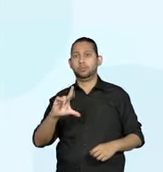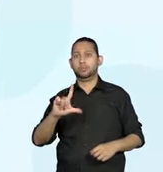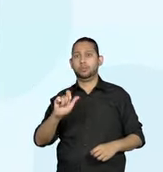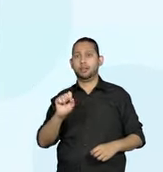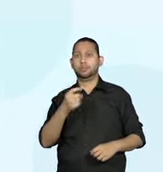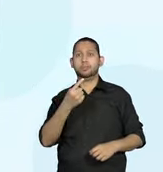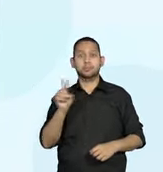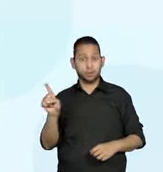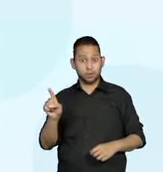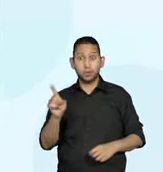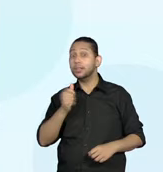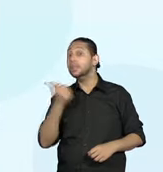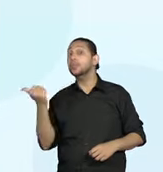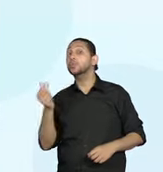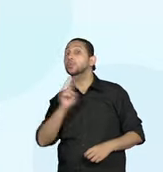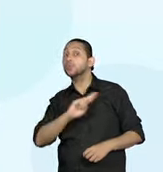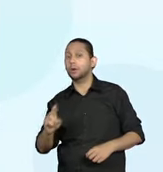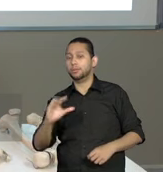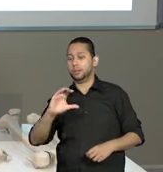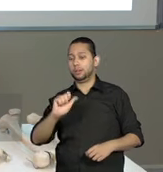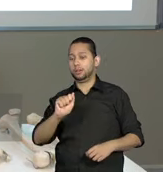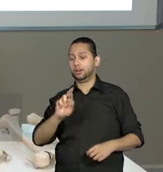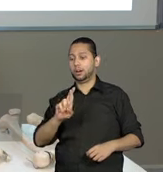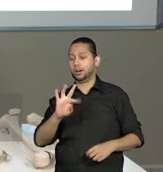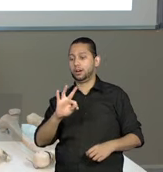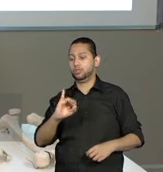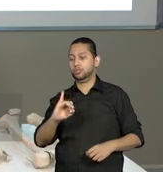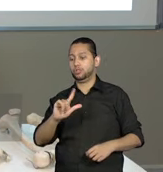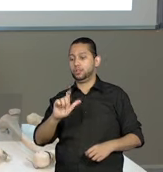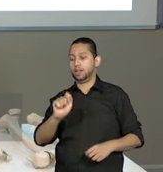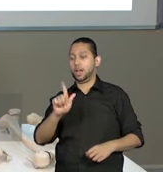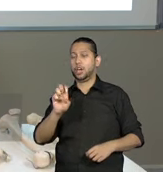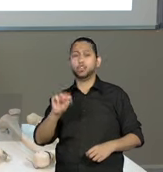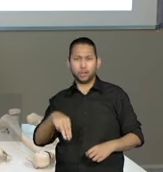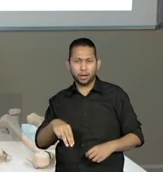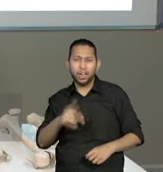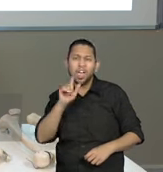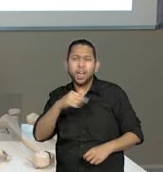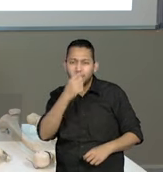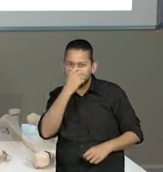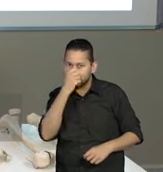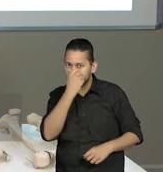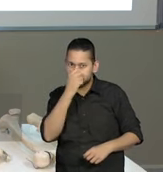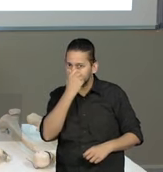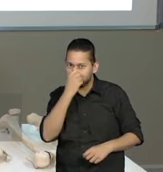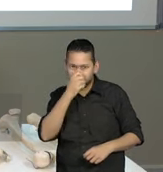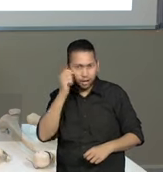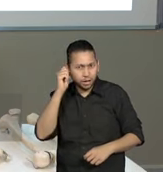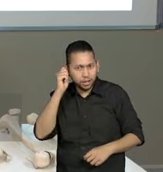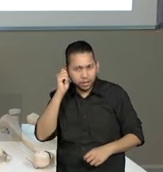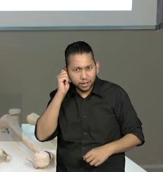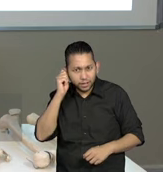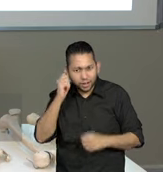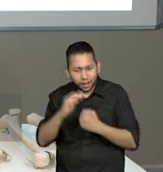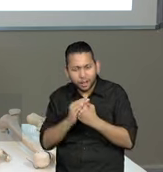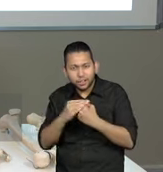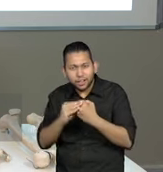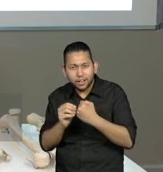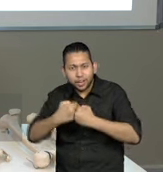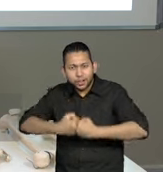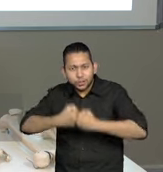que são cartilagens, são estruturas que são um pouco mais flexíveis do que o